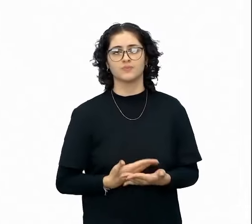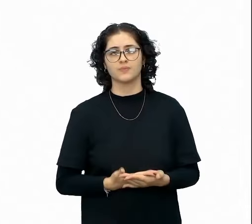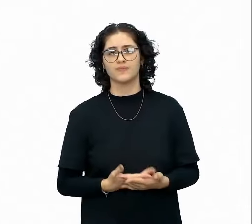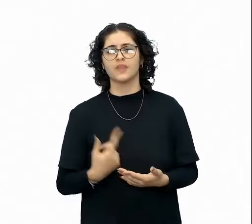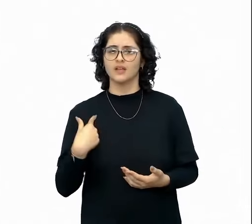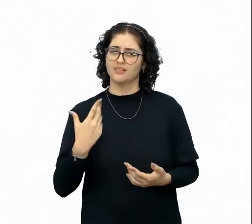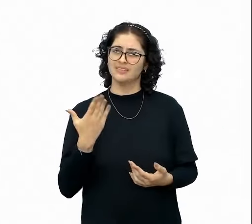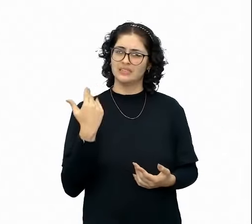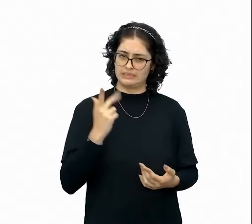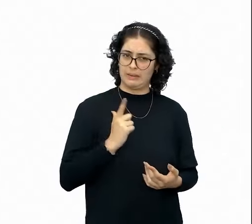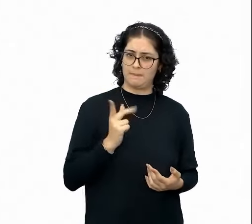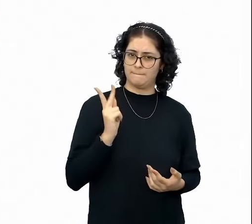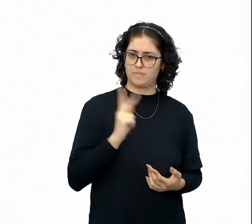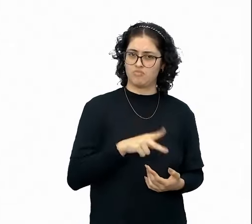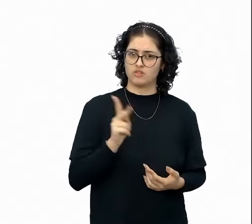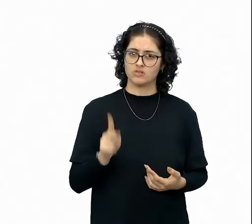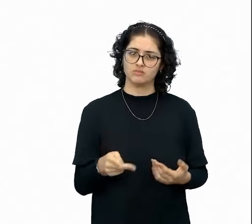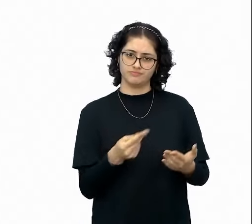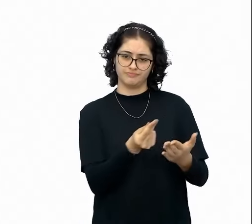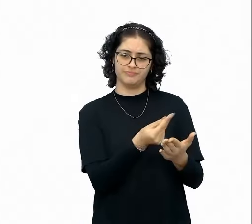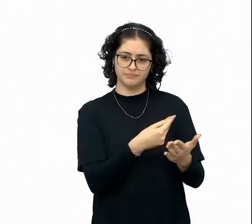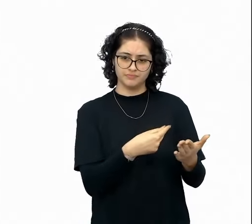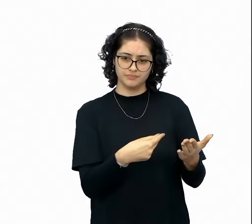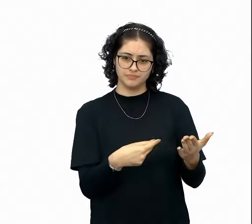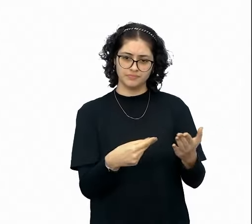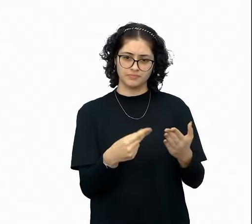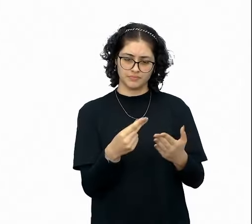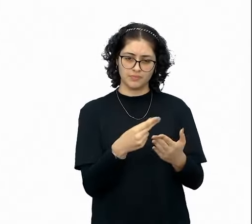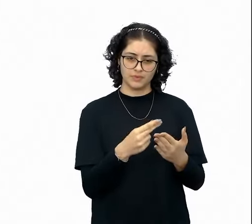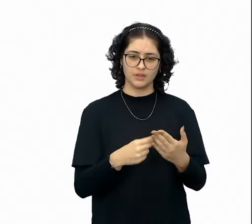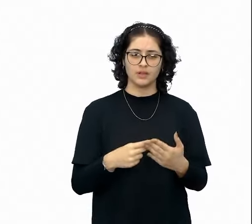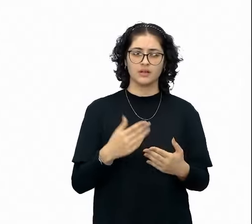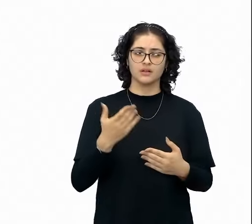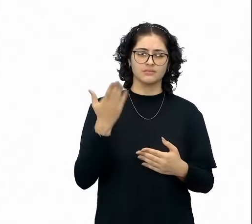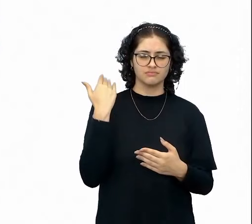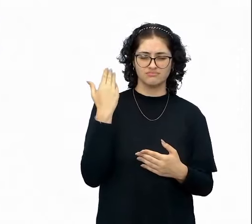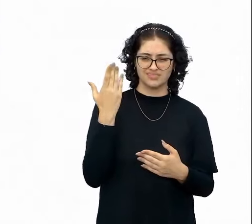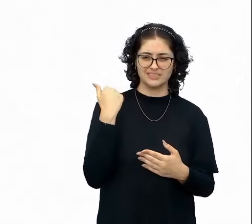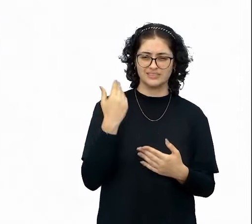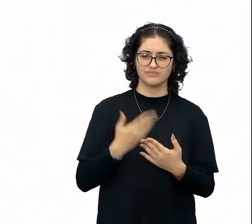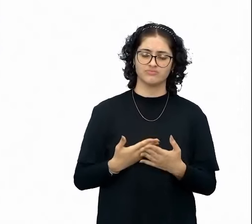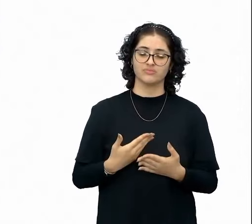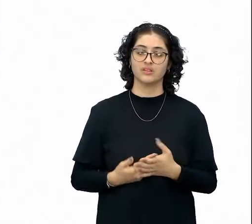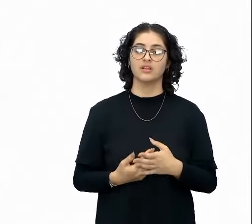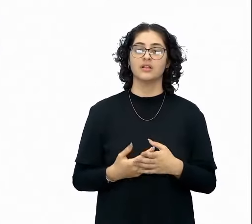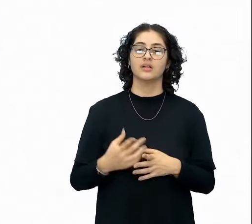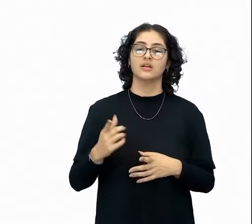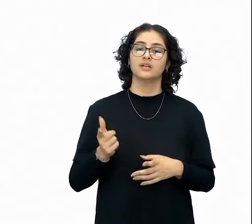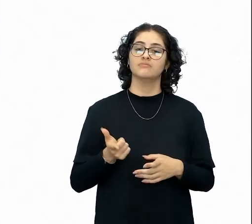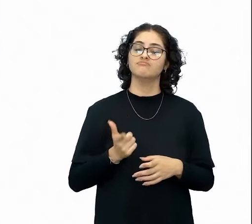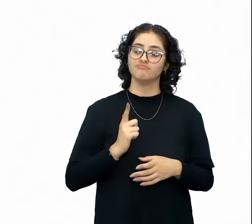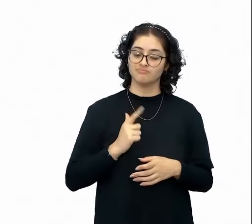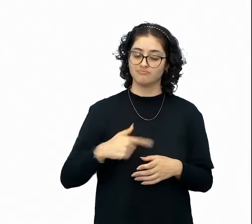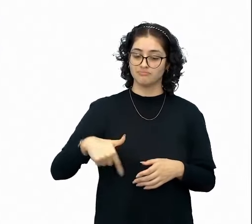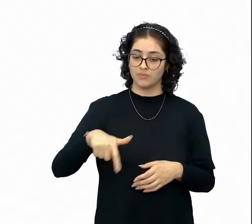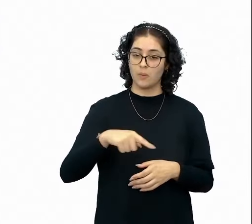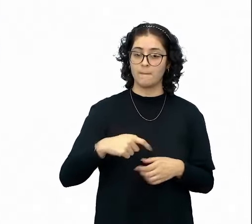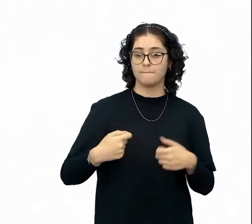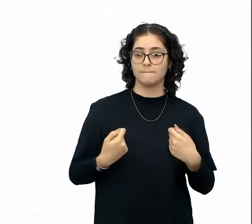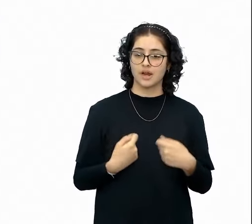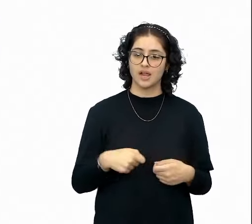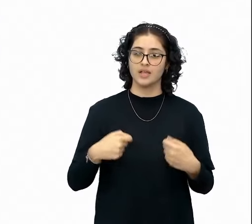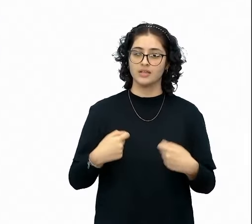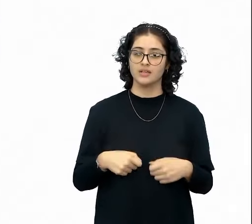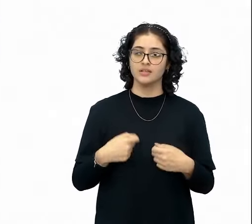tinha um professor de desenho, lá no antigo ginásio, e nós tínhamos que fazer, para a construção